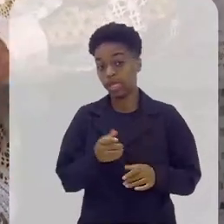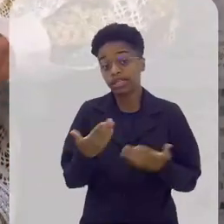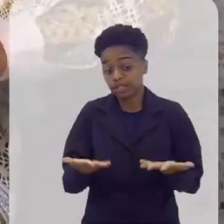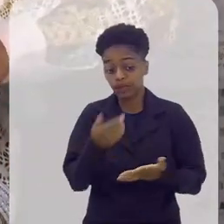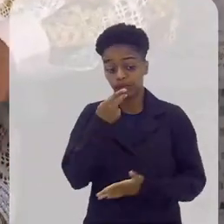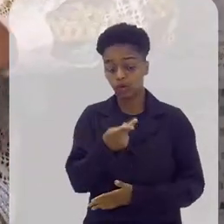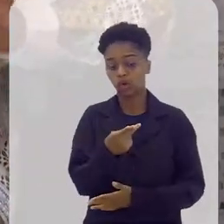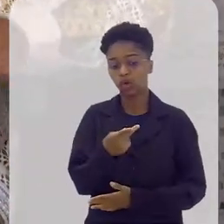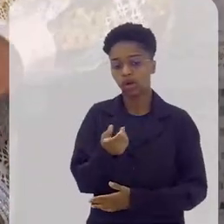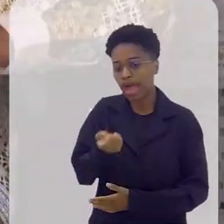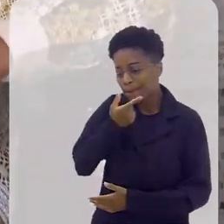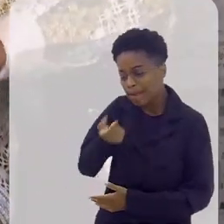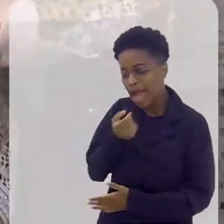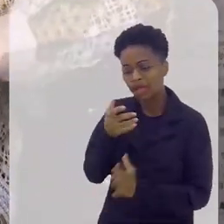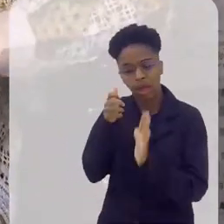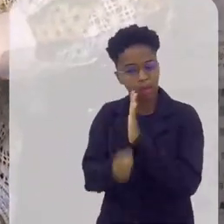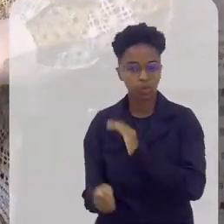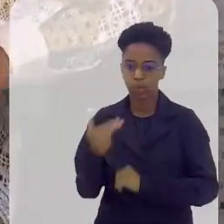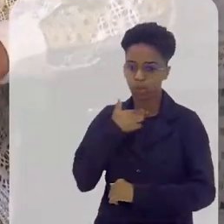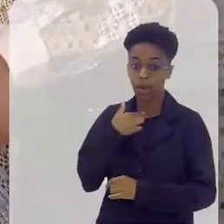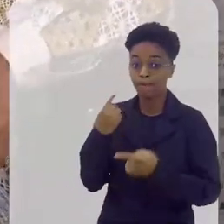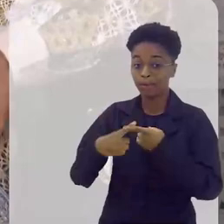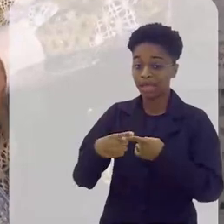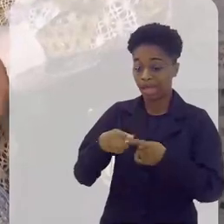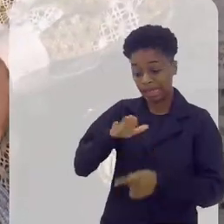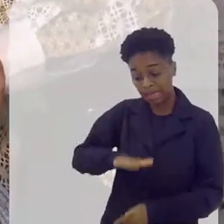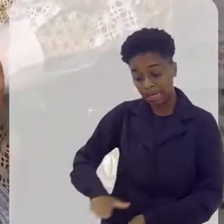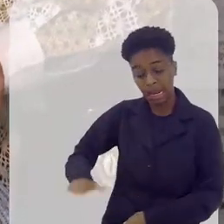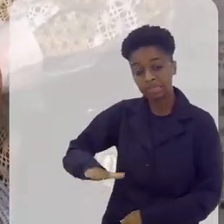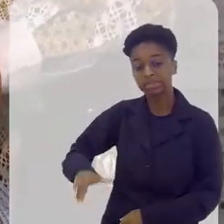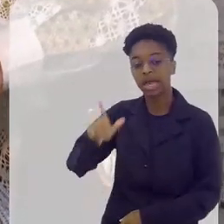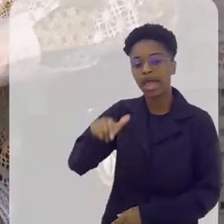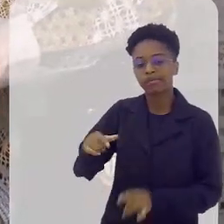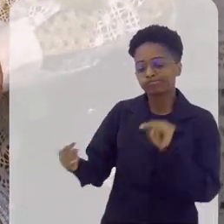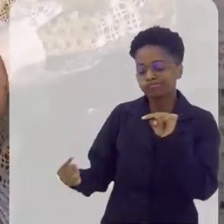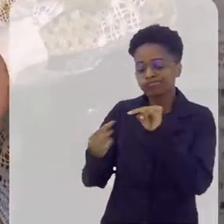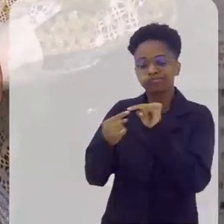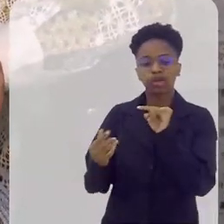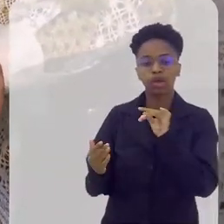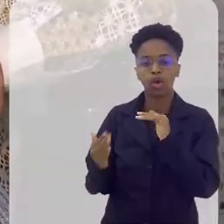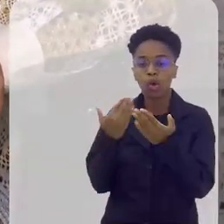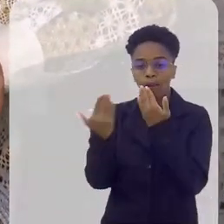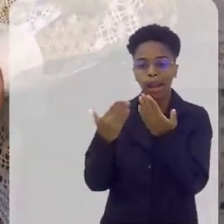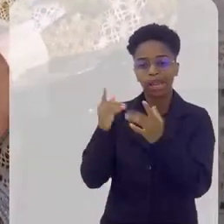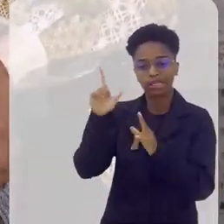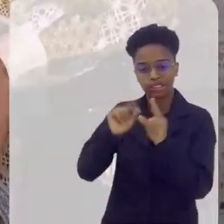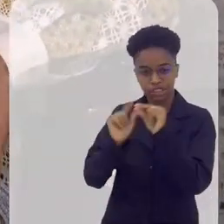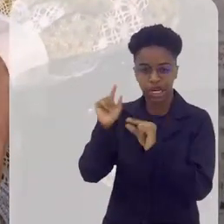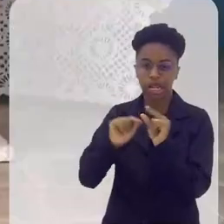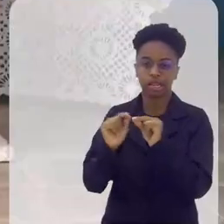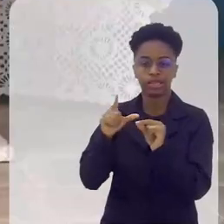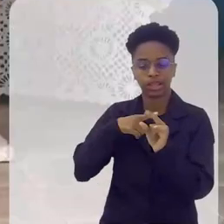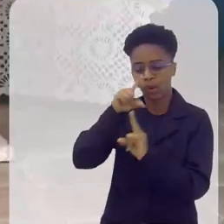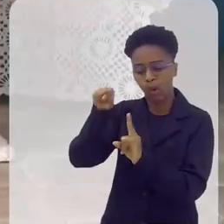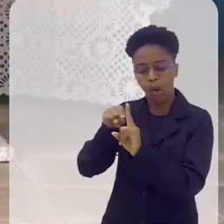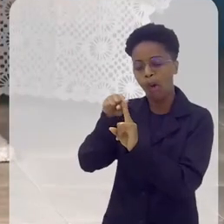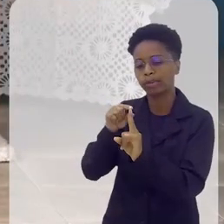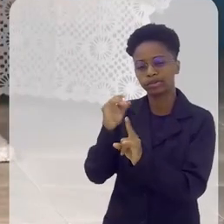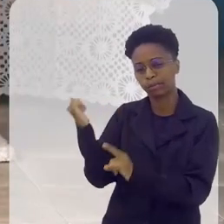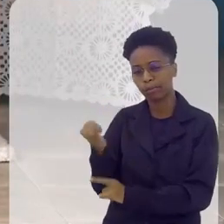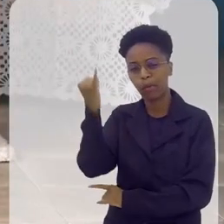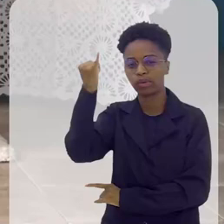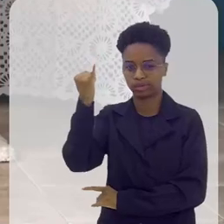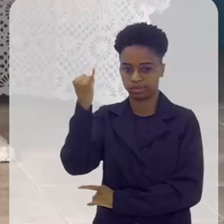remédio, não faça nada, que essa criança venha ao mundo com uma estrela muito grande, uma estrela espiritual. E mamãe disse, você